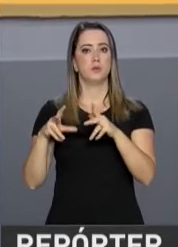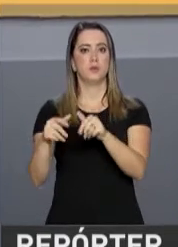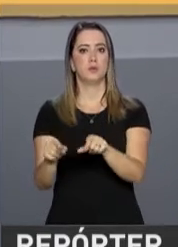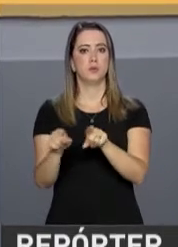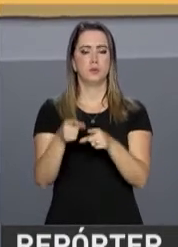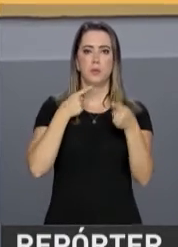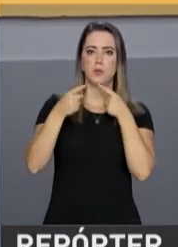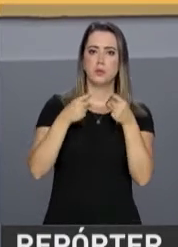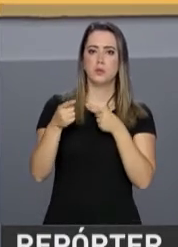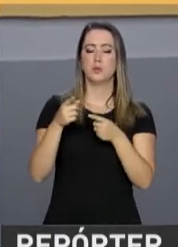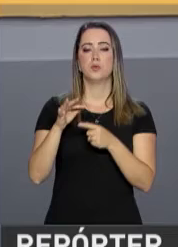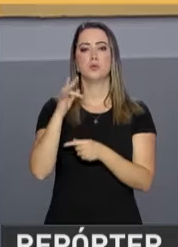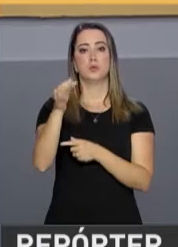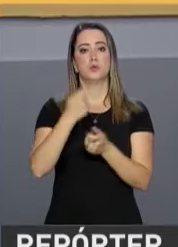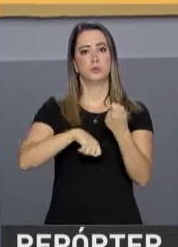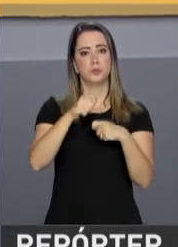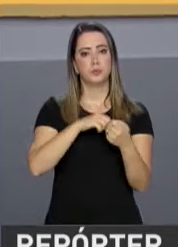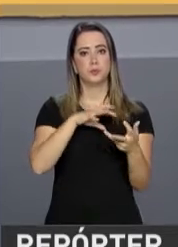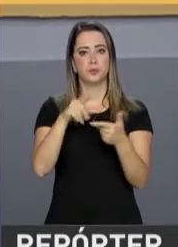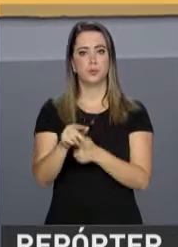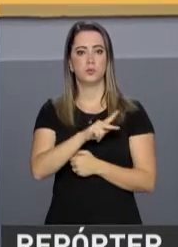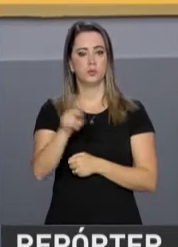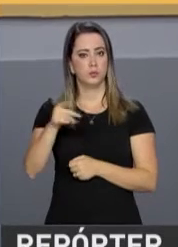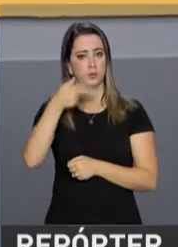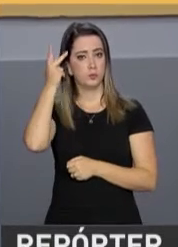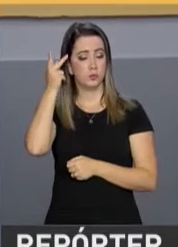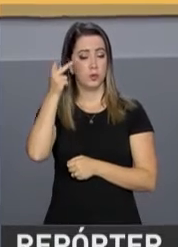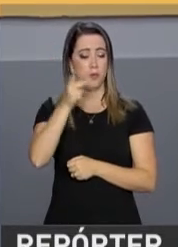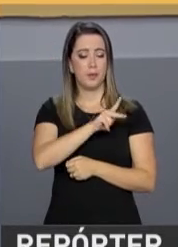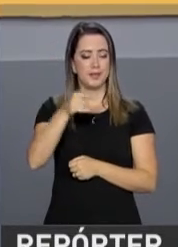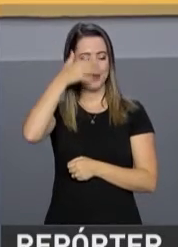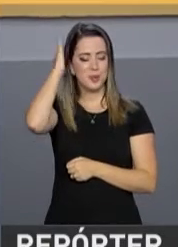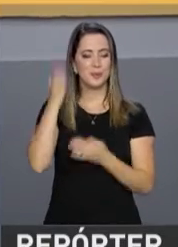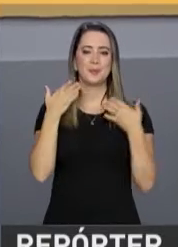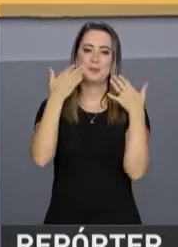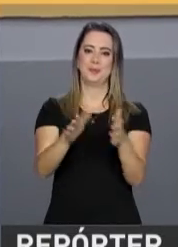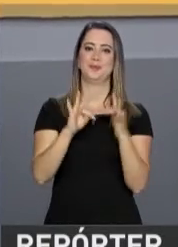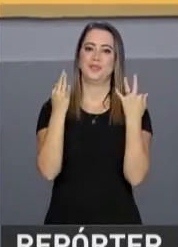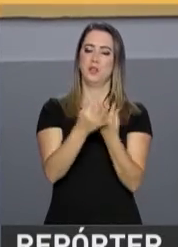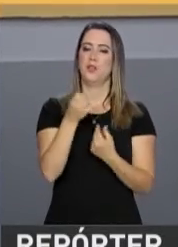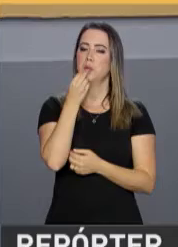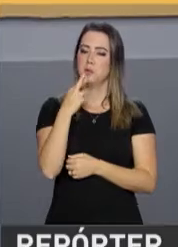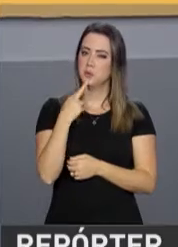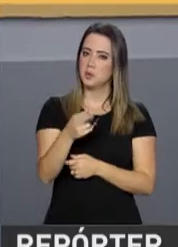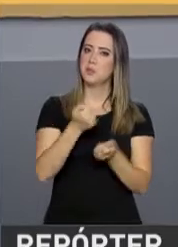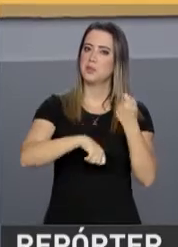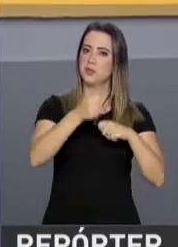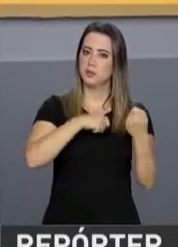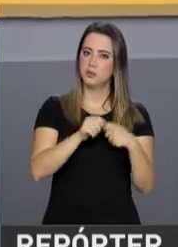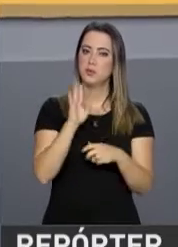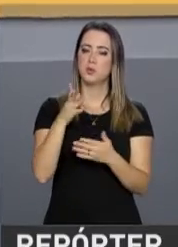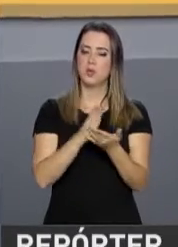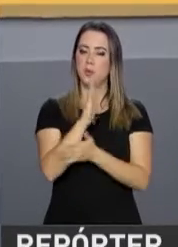futuro da economia mundial o presidente michel temer participou do fórum e citou os bons resultados econômicos obtidos pelas reformas